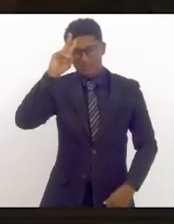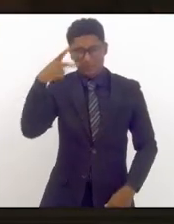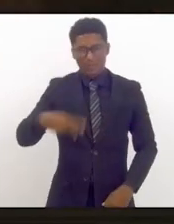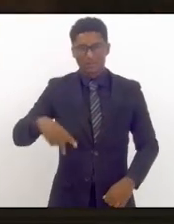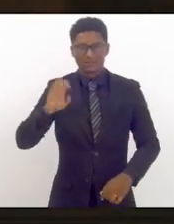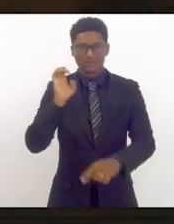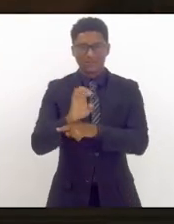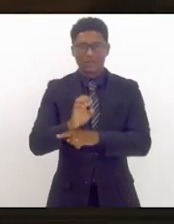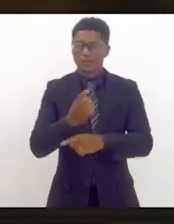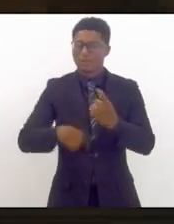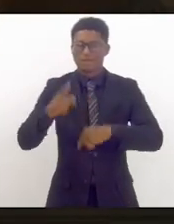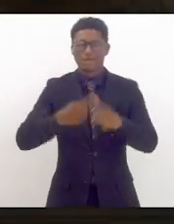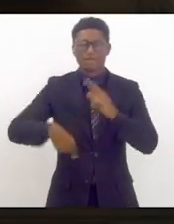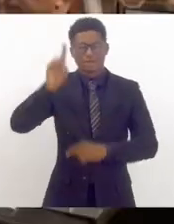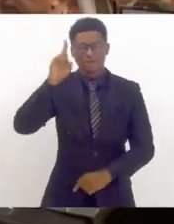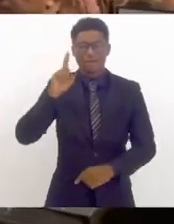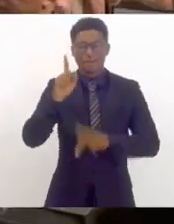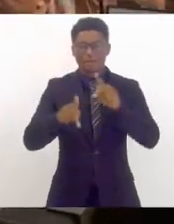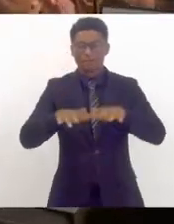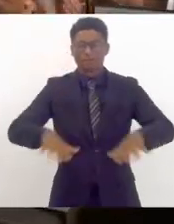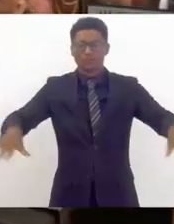Estado do Rio de Janeiro, viva o nosso povo!